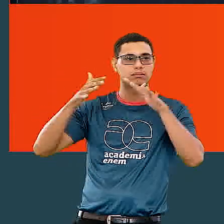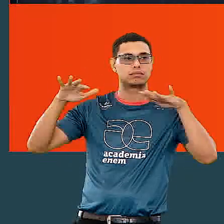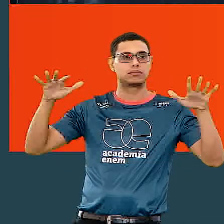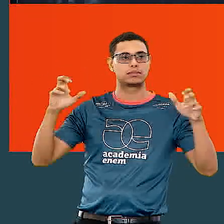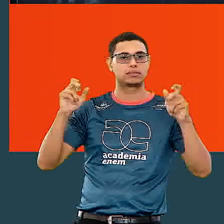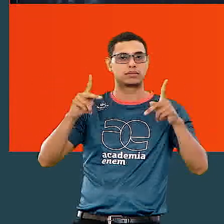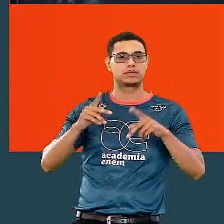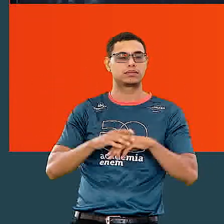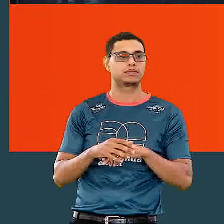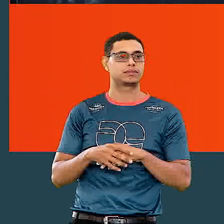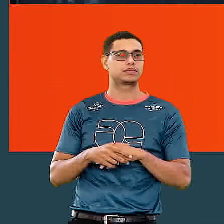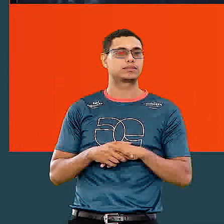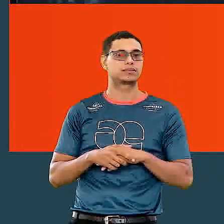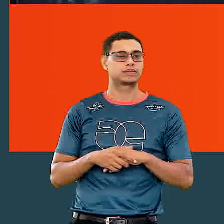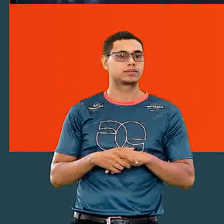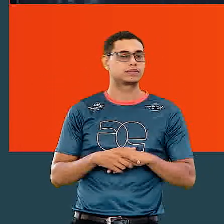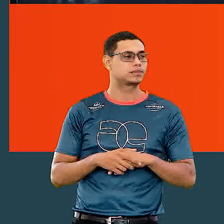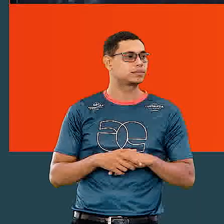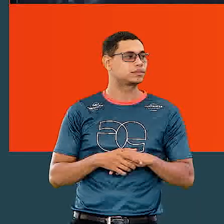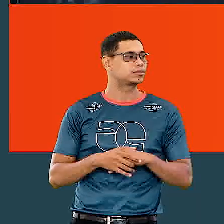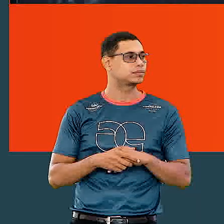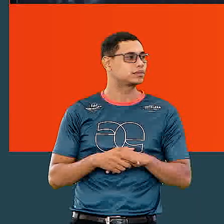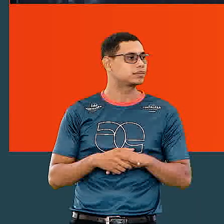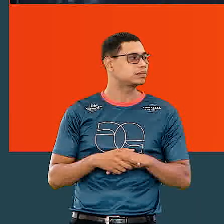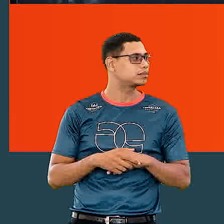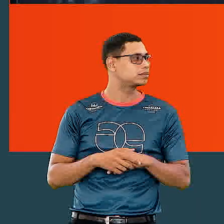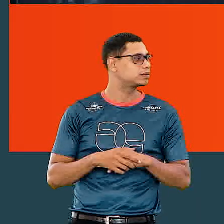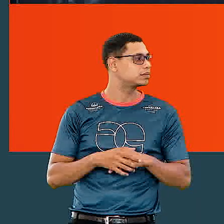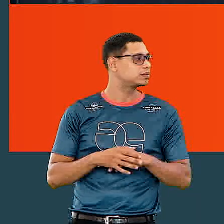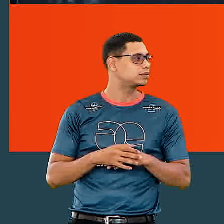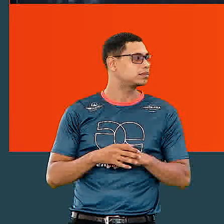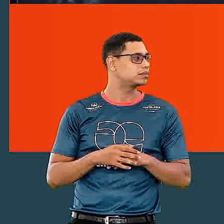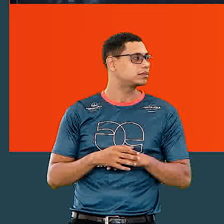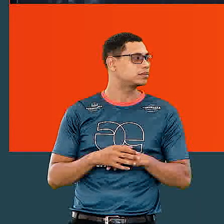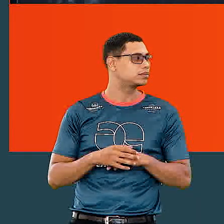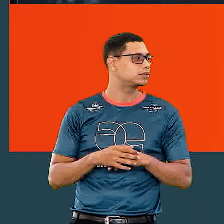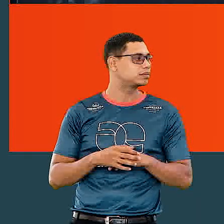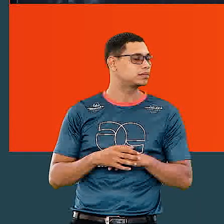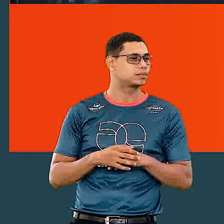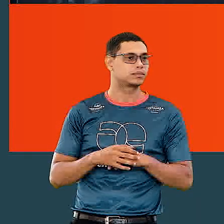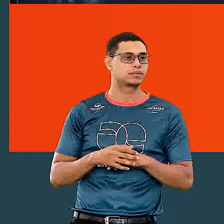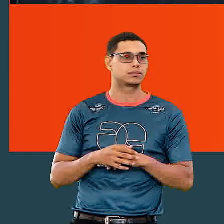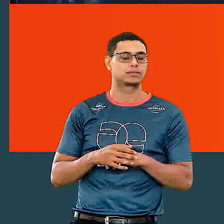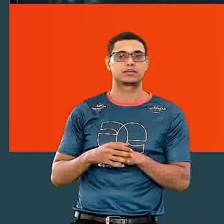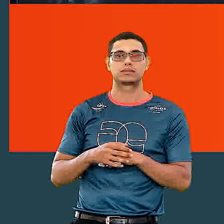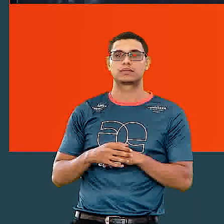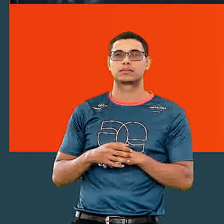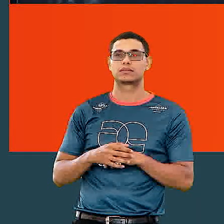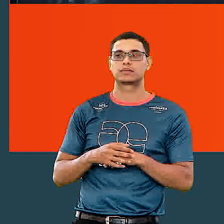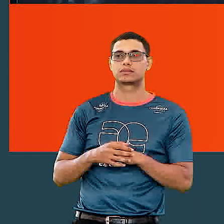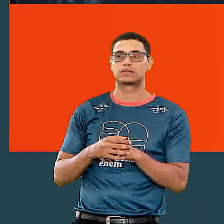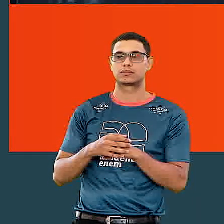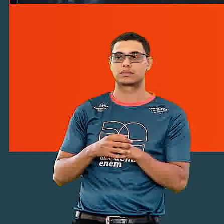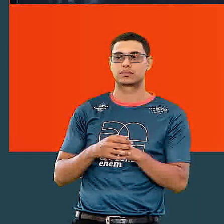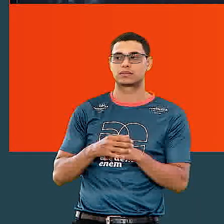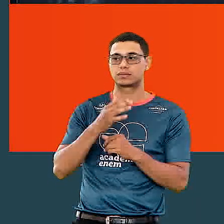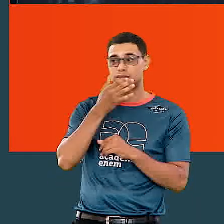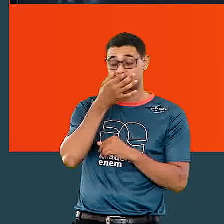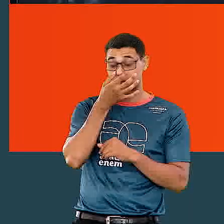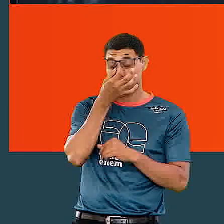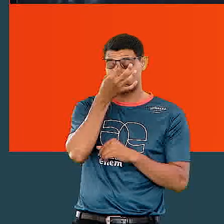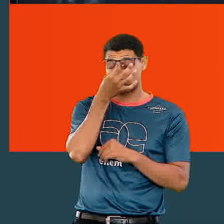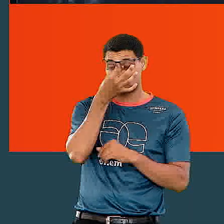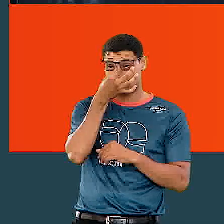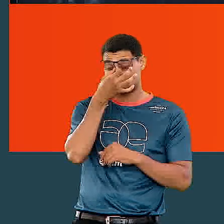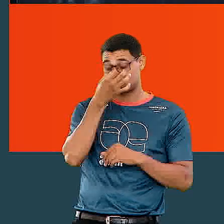Bora. Ei, ligeiro, vamos, ligeiro como quem assalta, vem comigo. A expansão das atividades de trocas na Baixa Idade